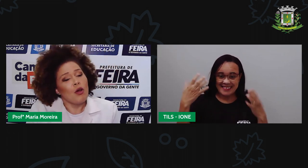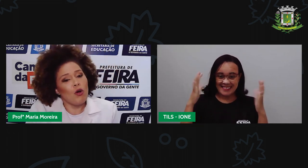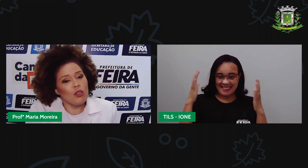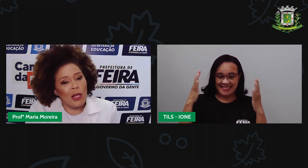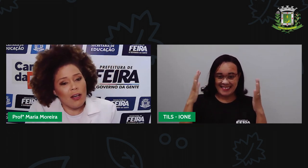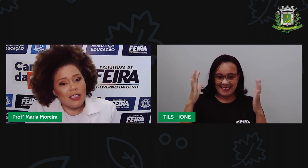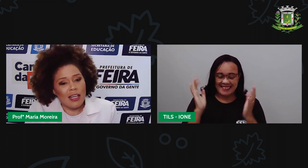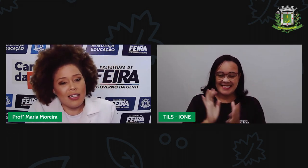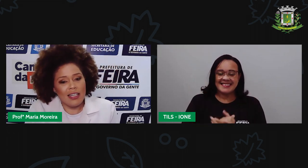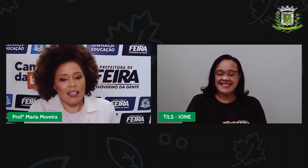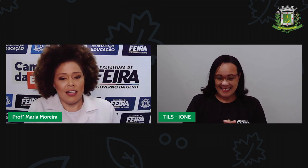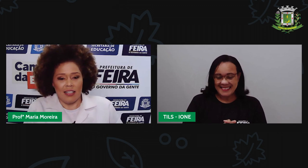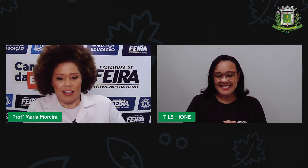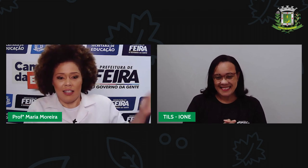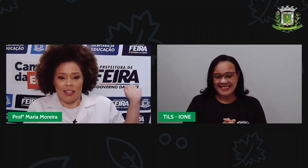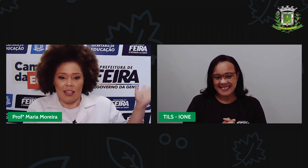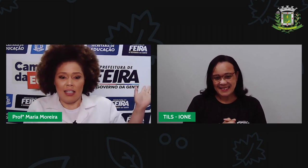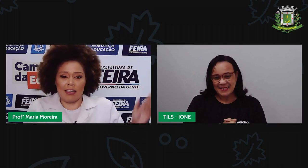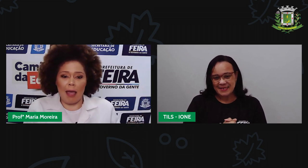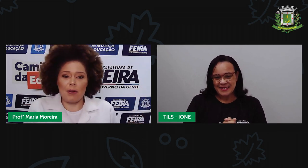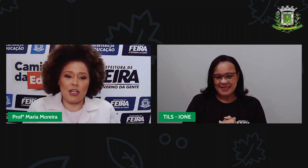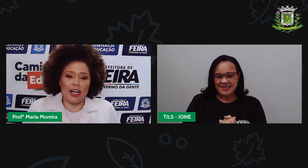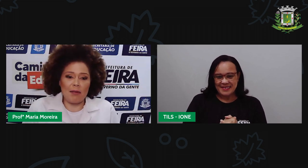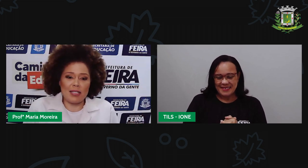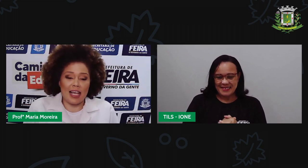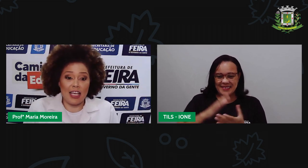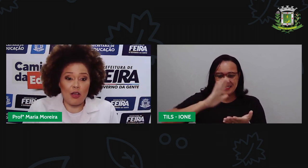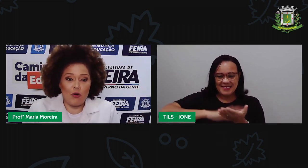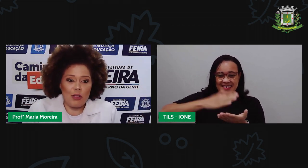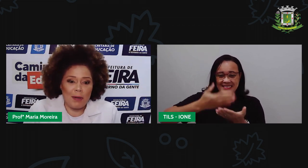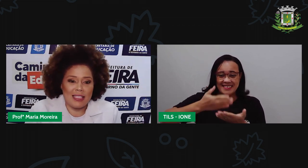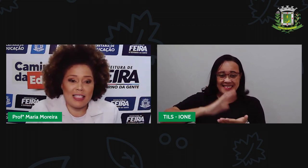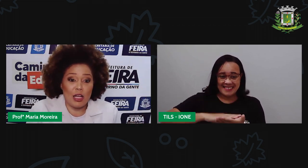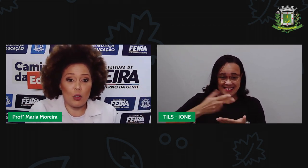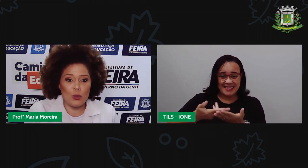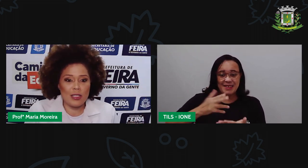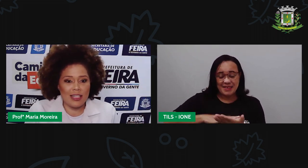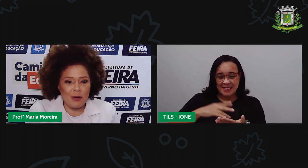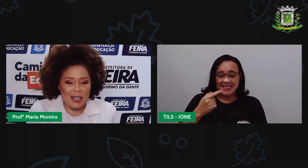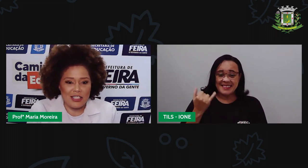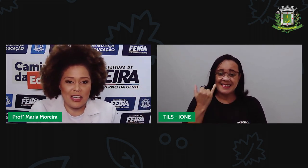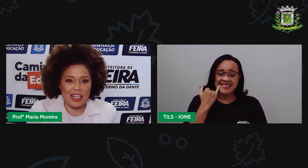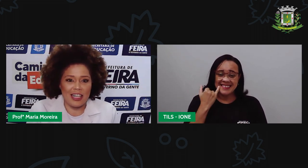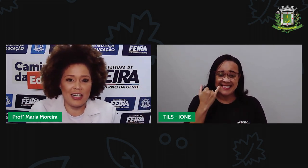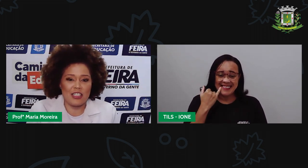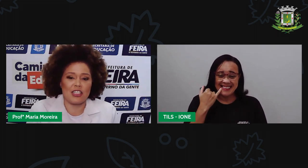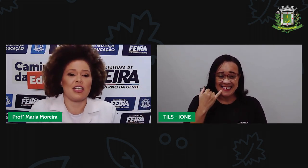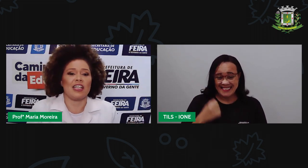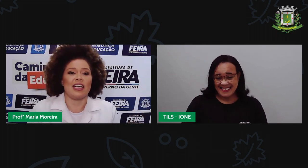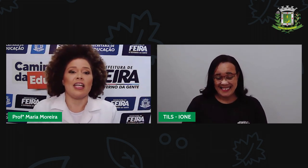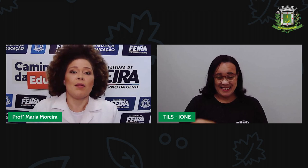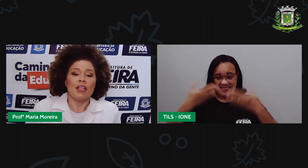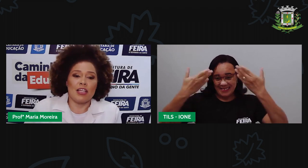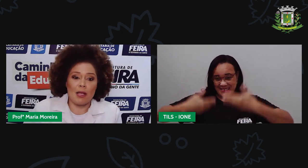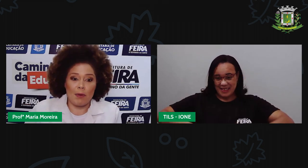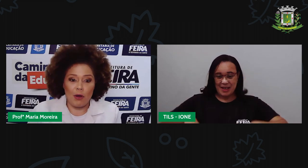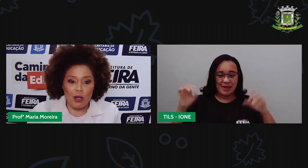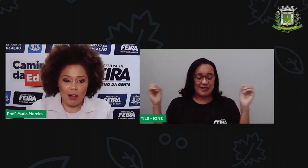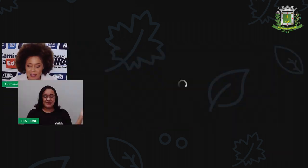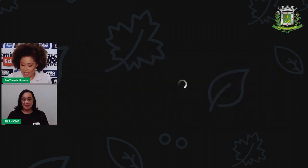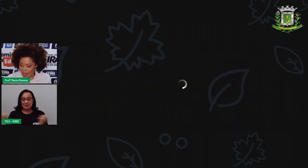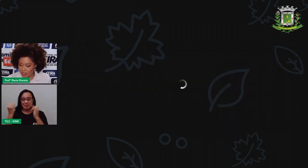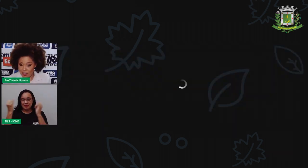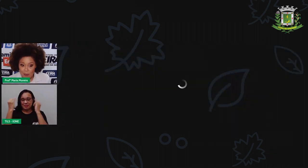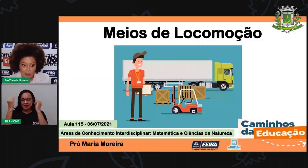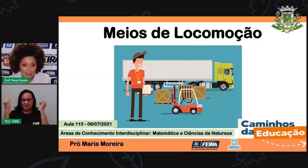115. Nossa, né? Intérprete em Libras aqui, Uni, presença ilustre com a gente. Deixa para eu